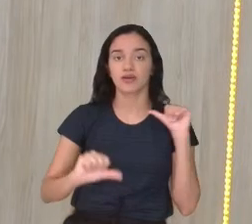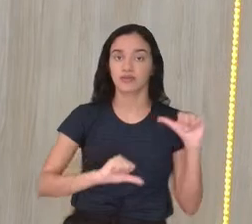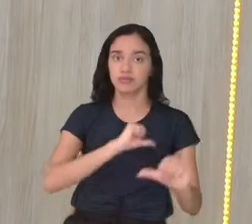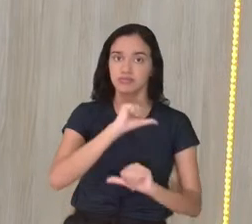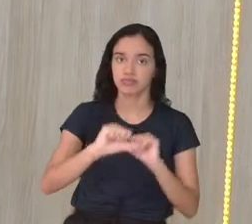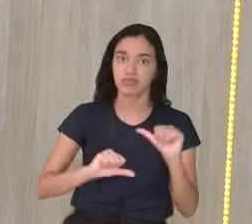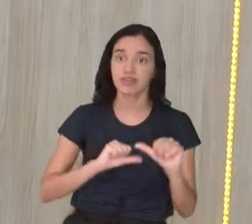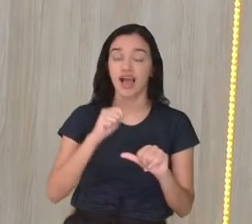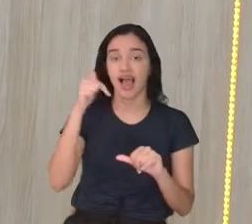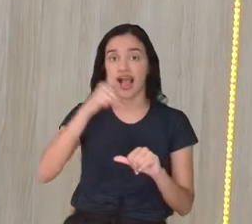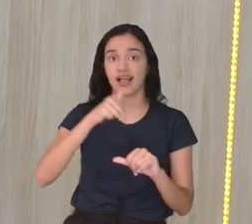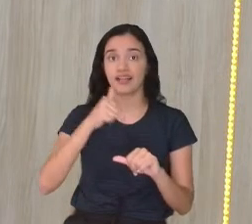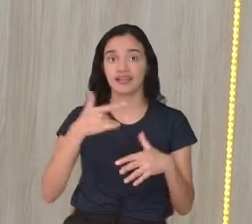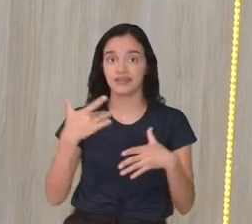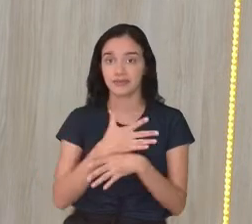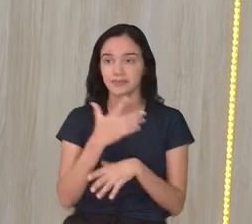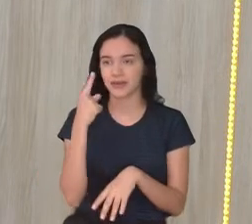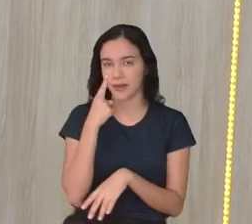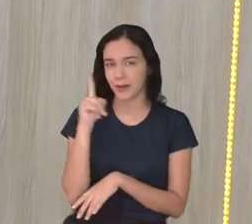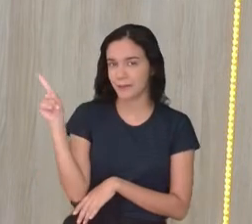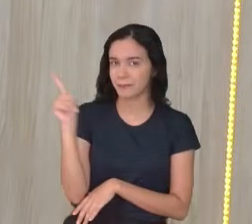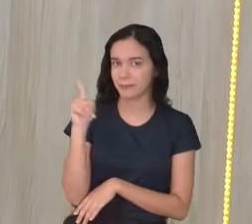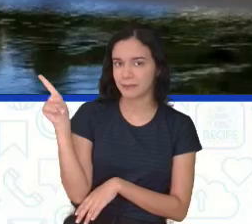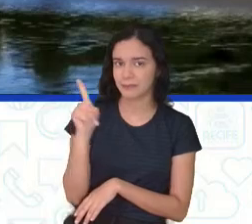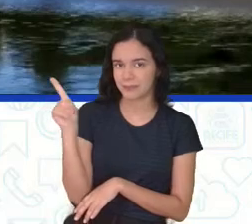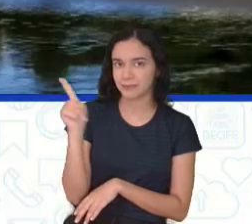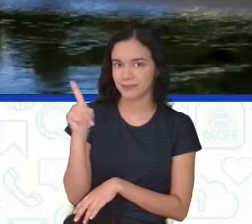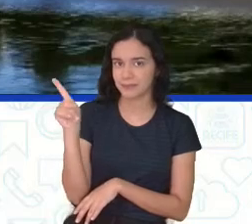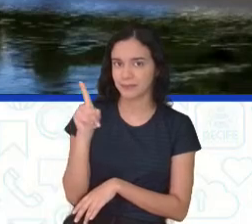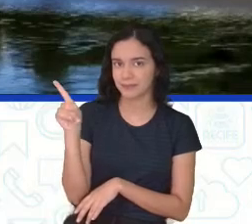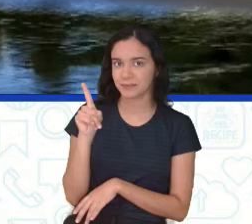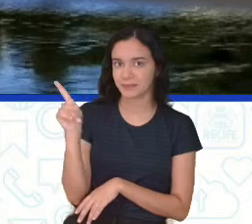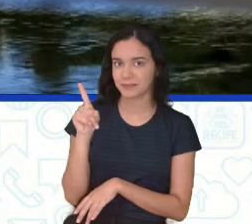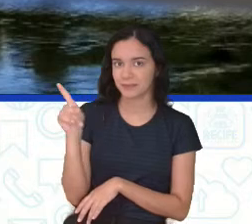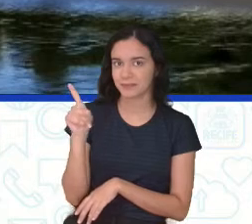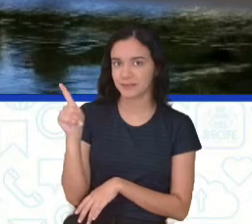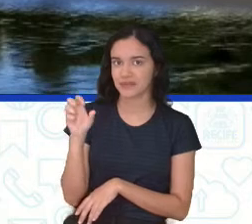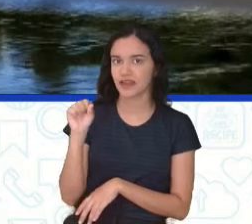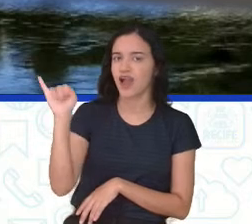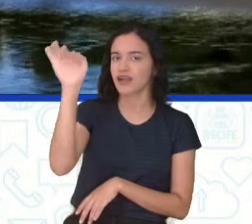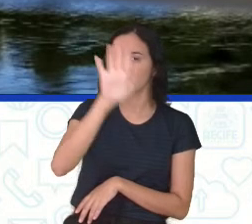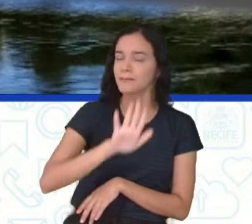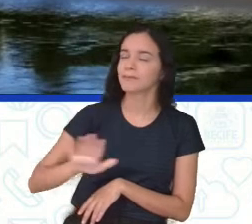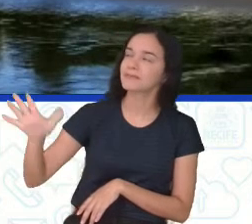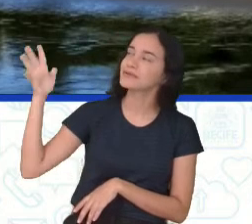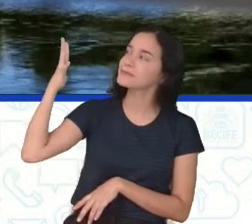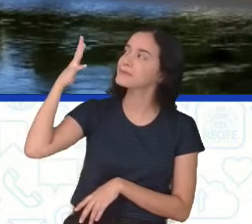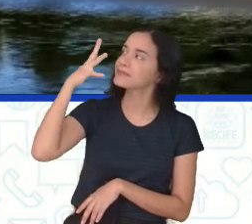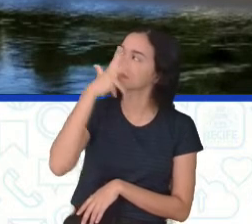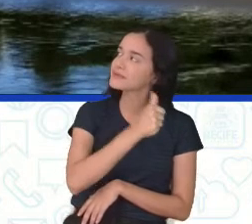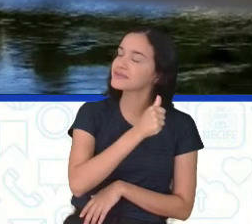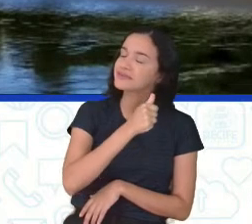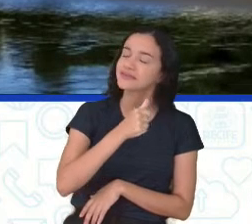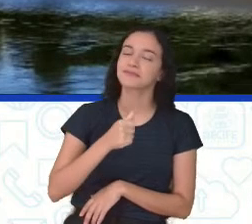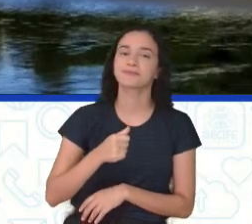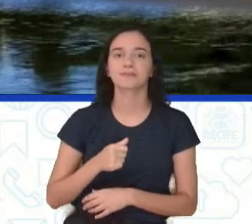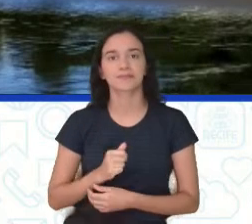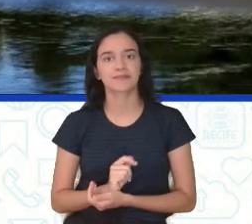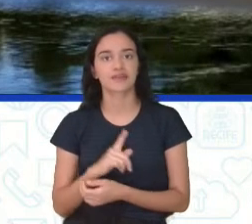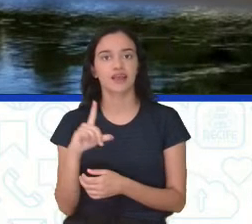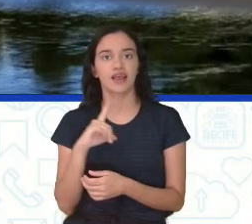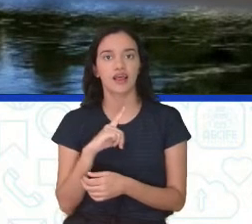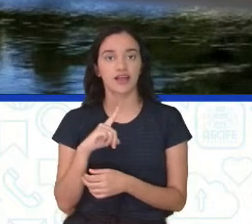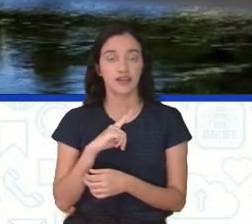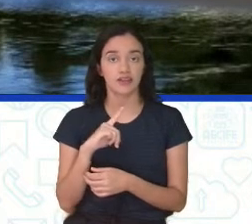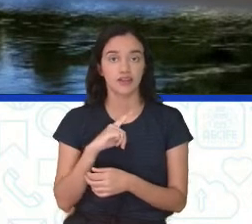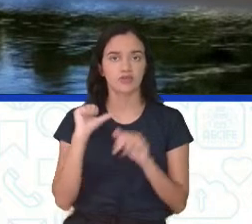oceanos aqui na nossa cidade. Olha aqui, professor, olha aí, ó. Olha que imagem bonita, hein? Tem toda essa